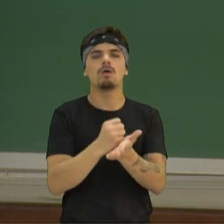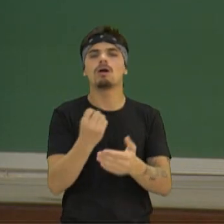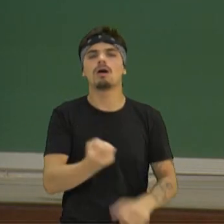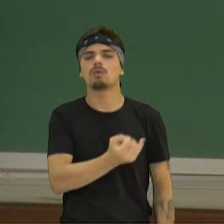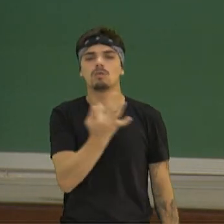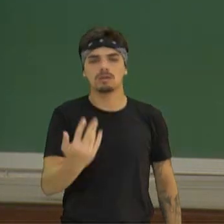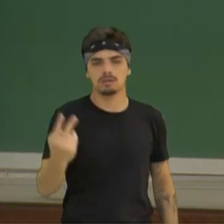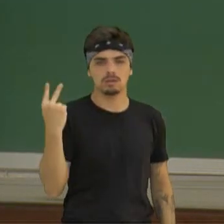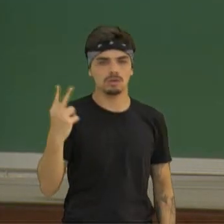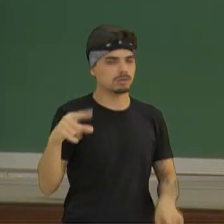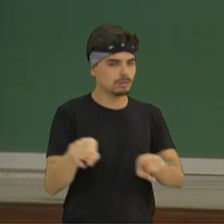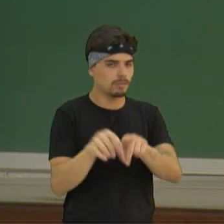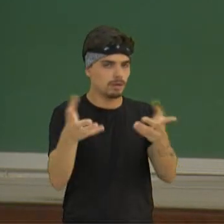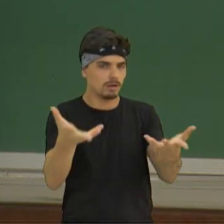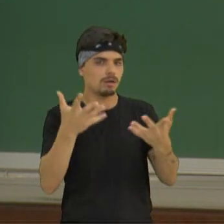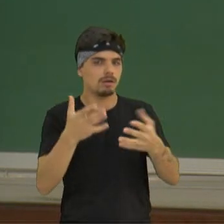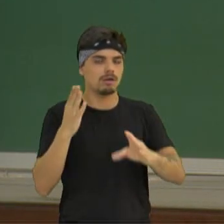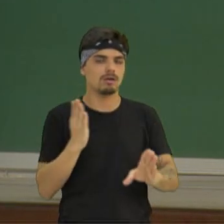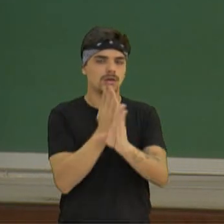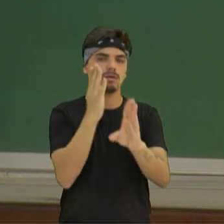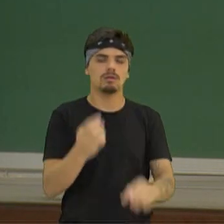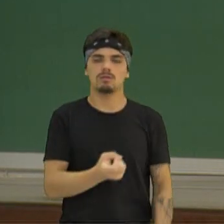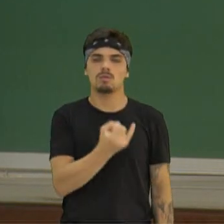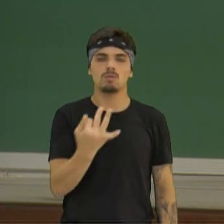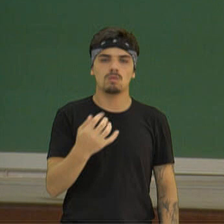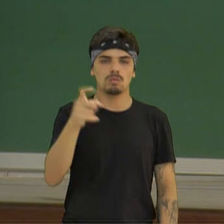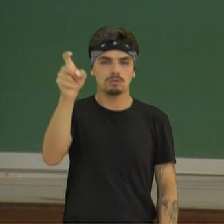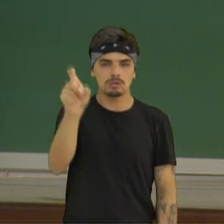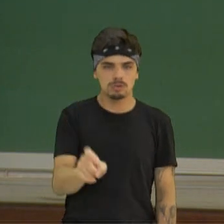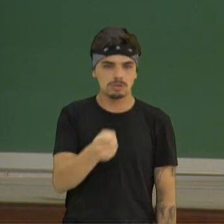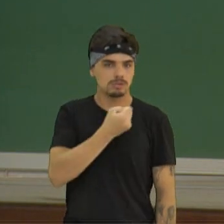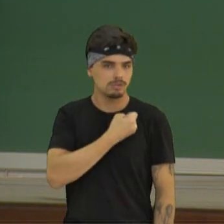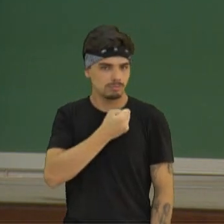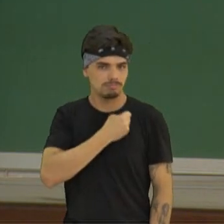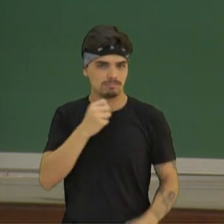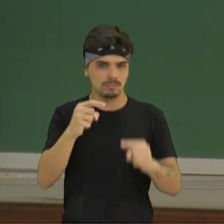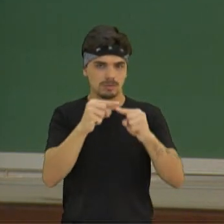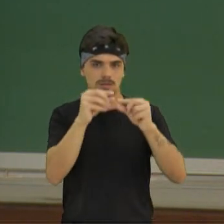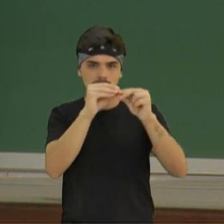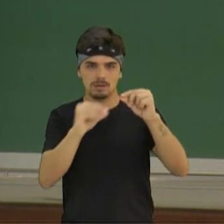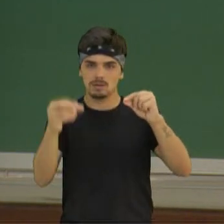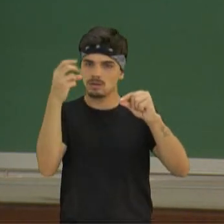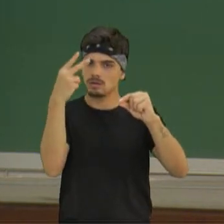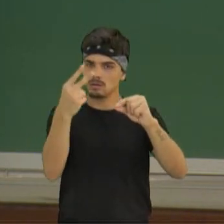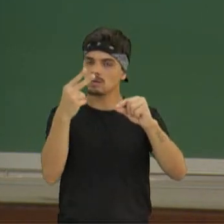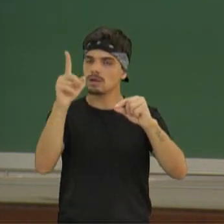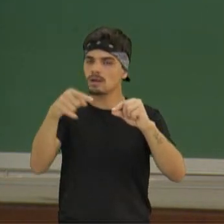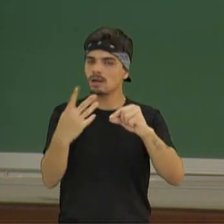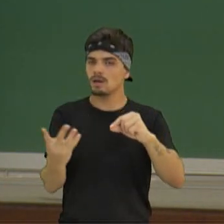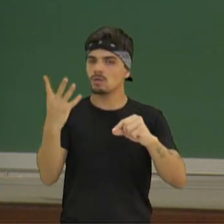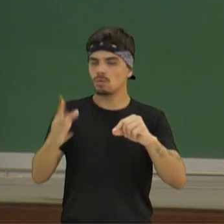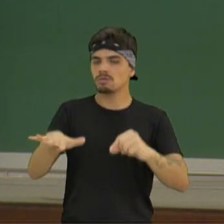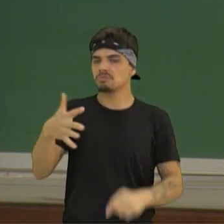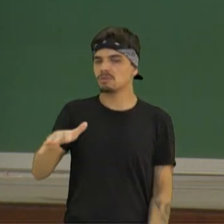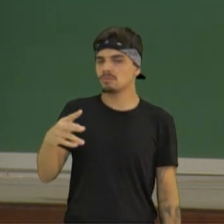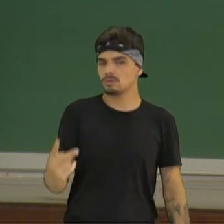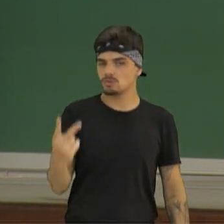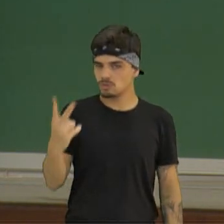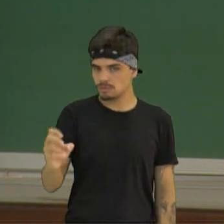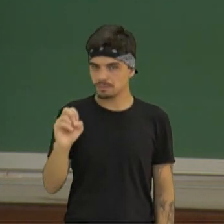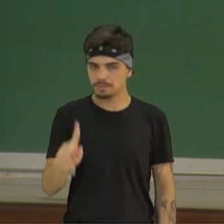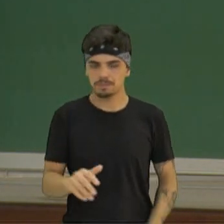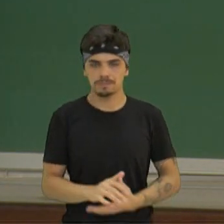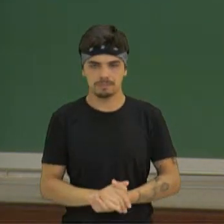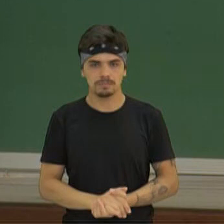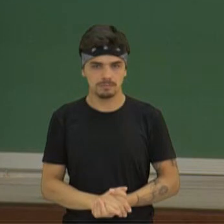2. Quando eu quero encontrar um número x que elevado ao quadrado dá 4, mais ou menos 2, tá? Por